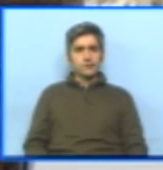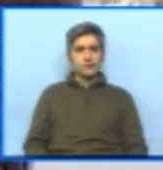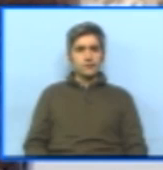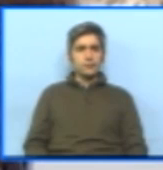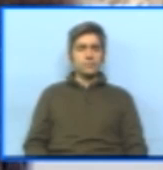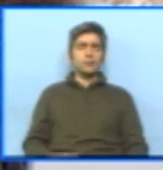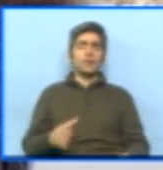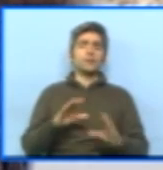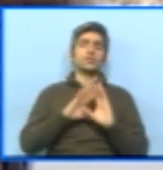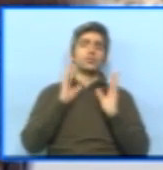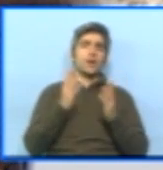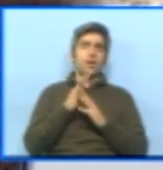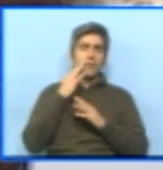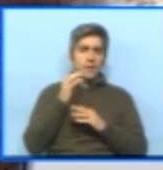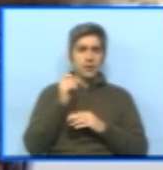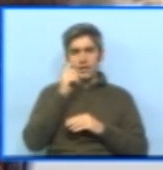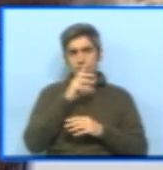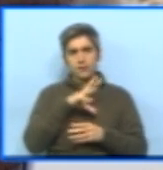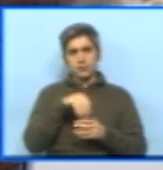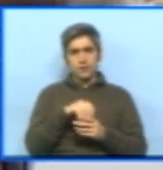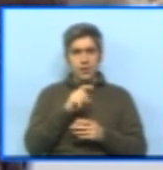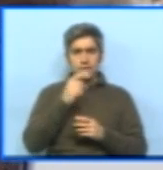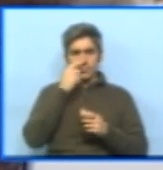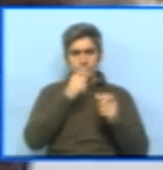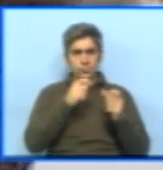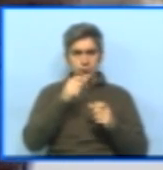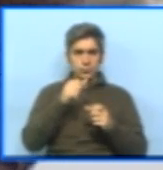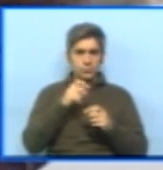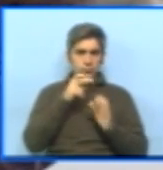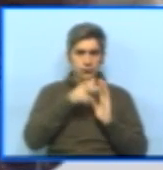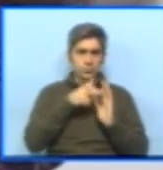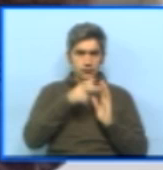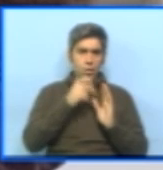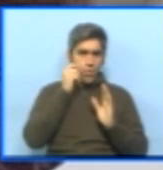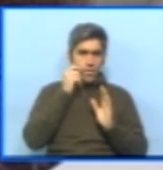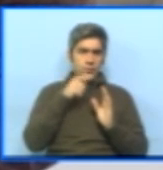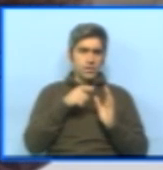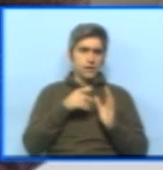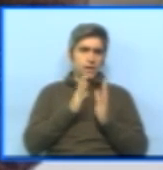E, por norma, quem o integra são os paroquianos, homens